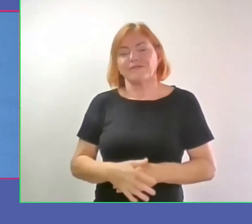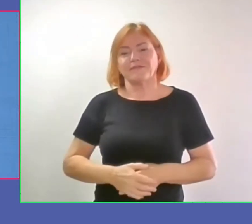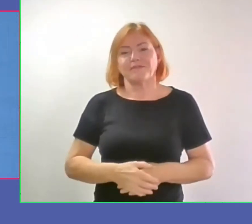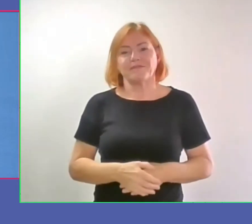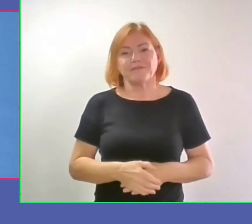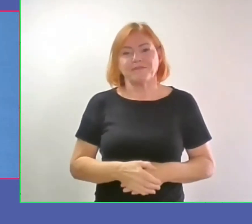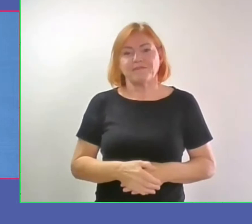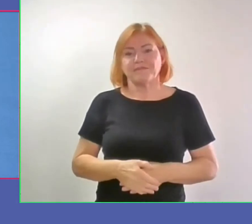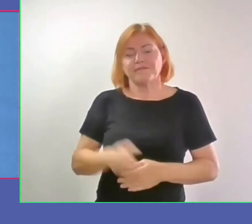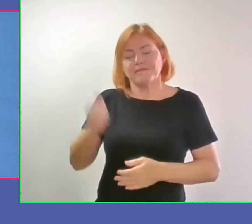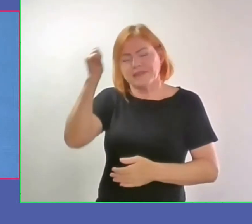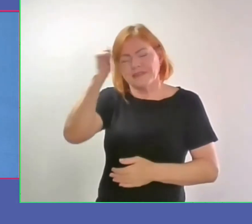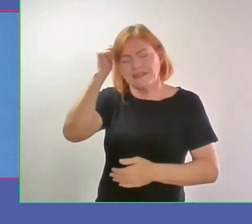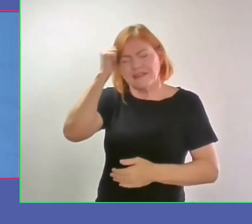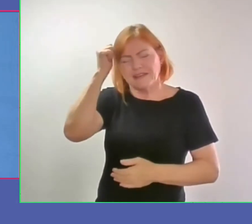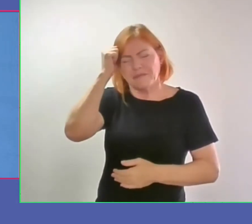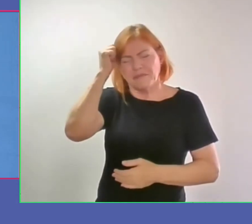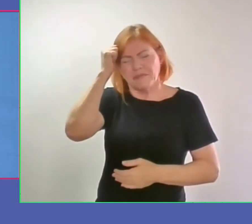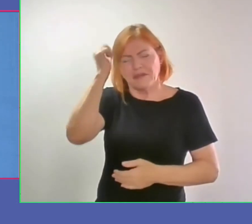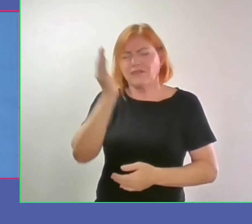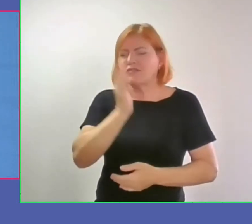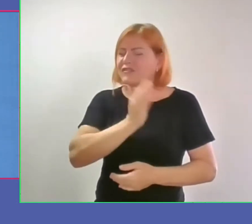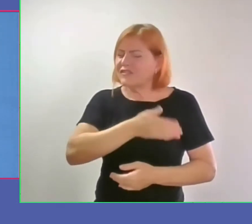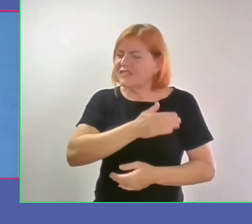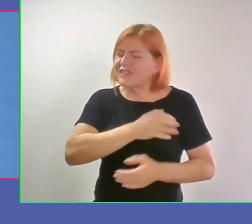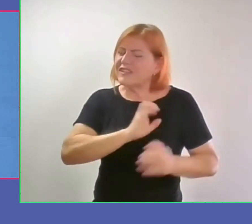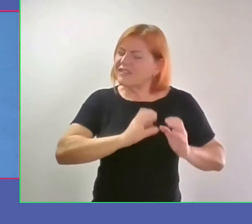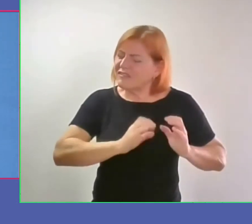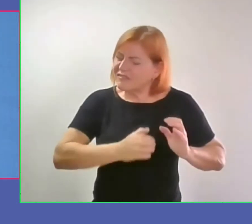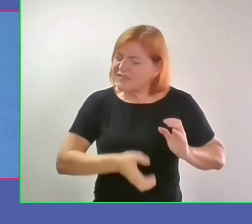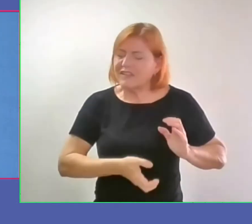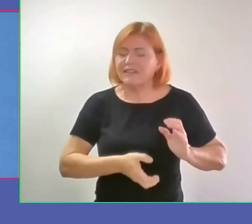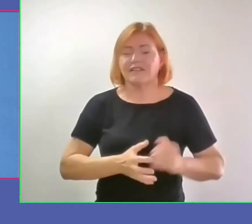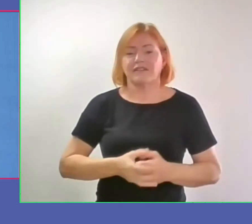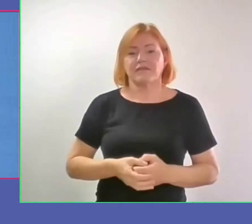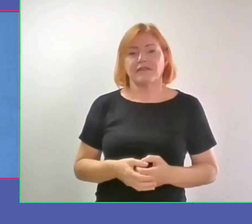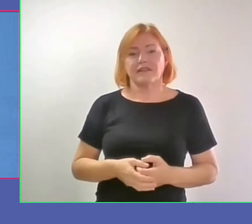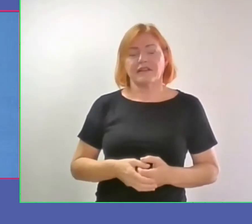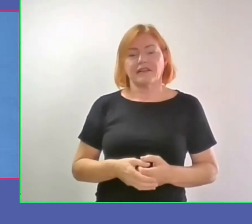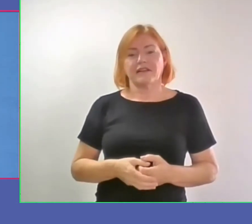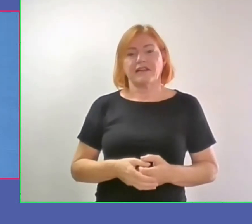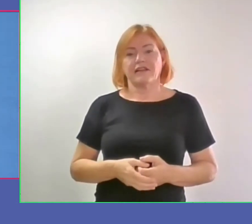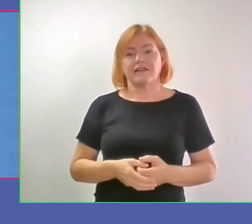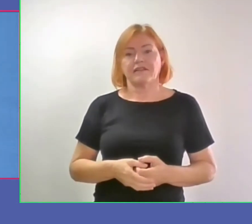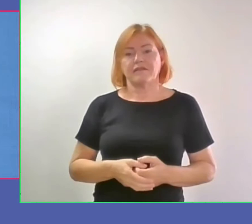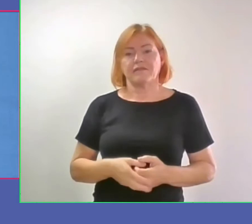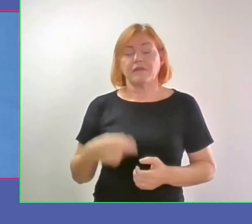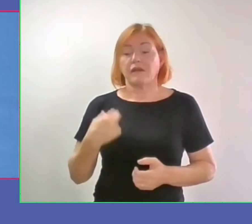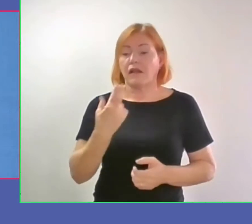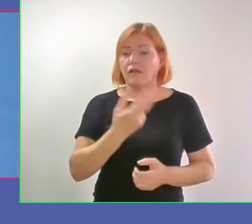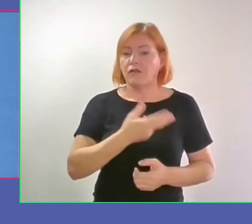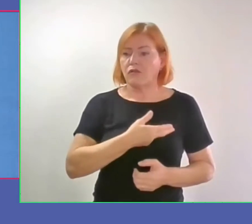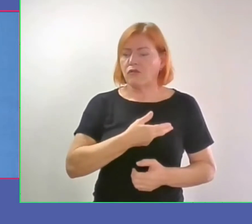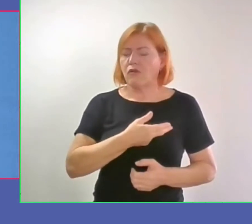arrependido, um coração quebrantado, para nós podermos achar o caminho,